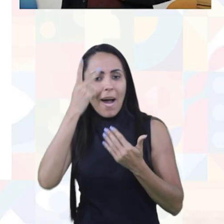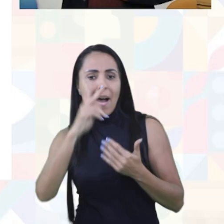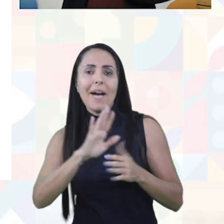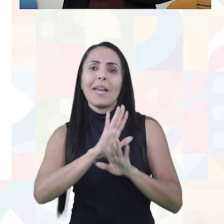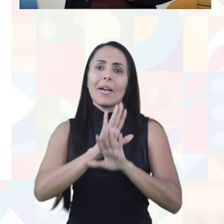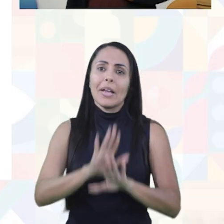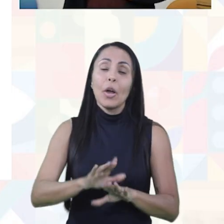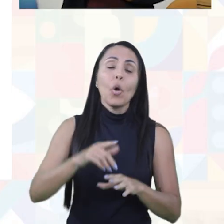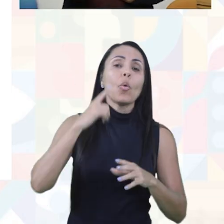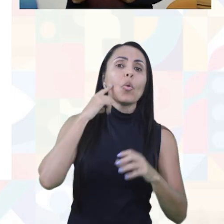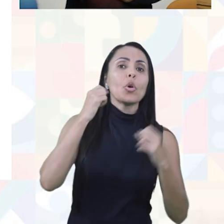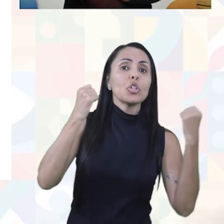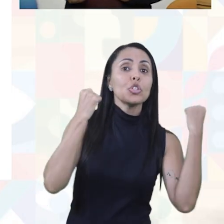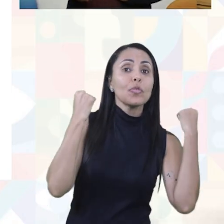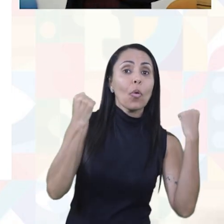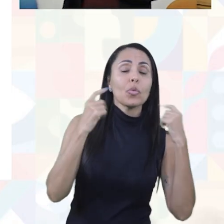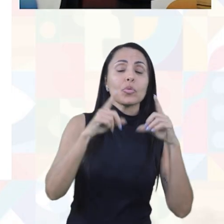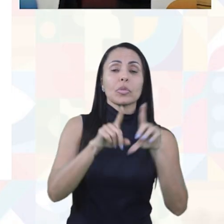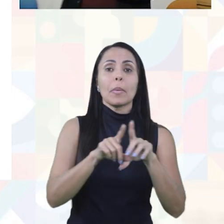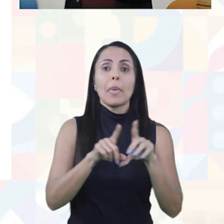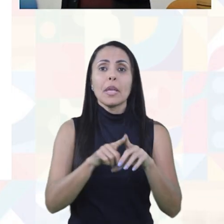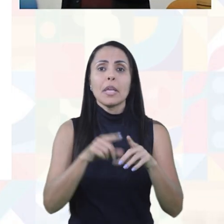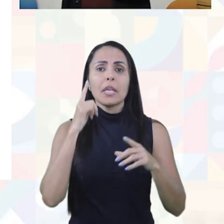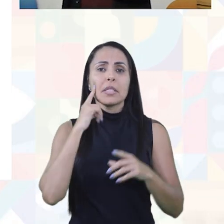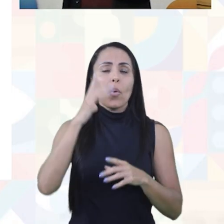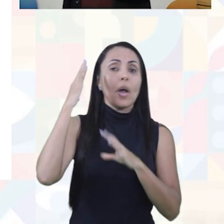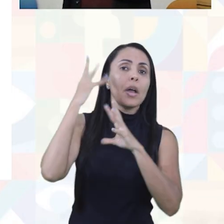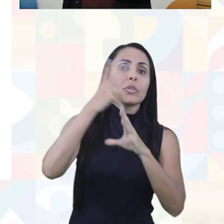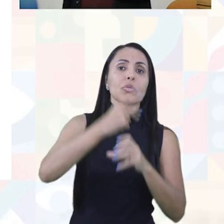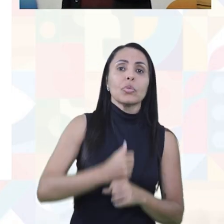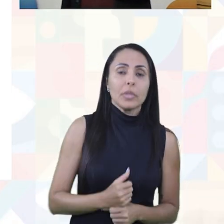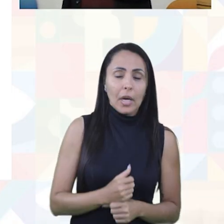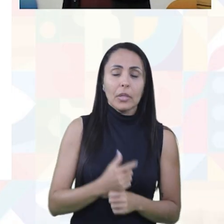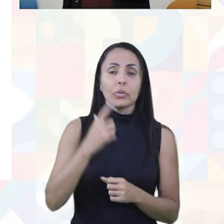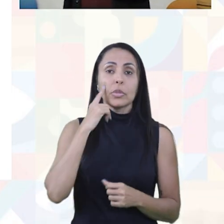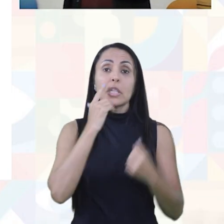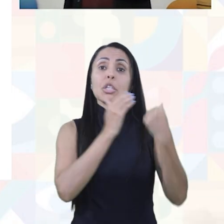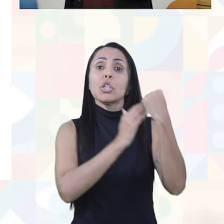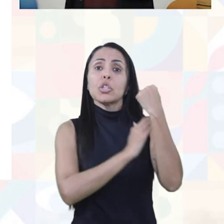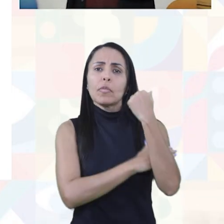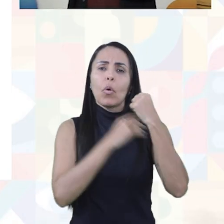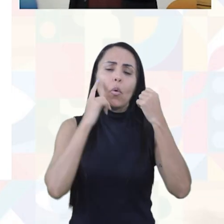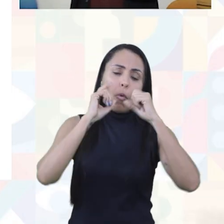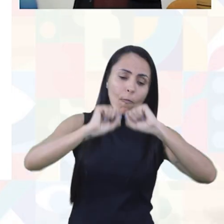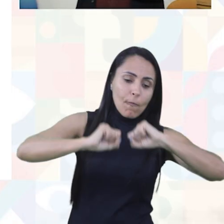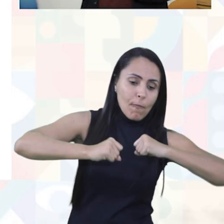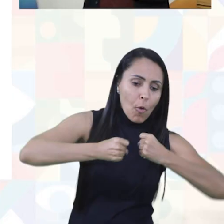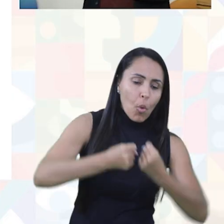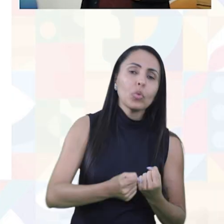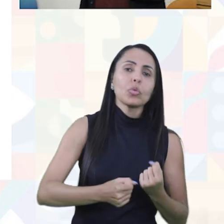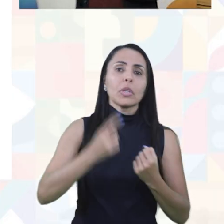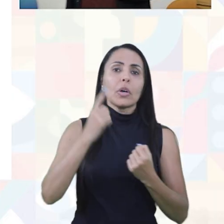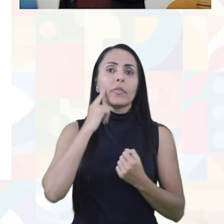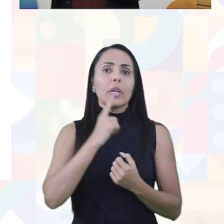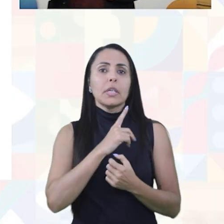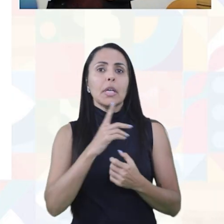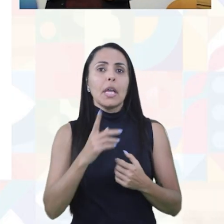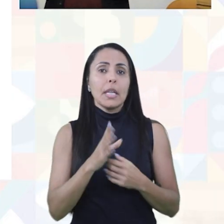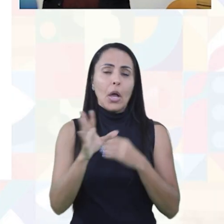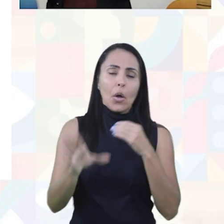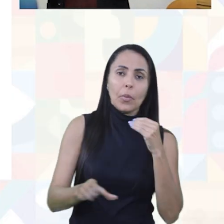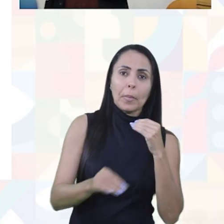esforço que a gente exerce em algo e aí o resultado desse esforço, ele volta como a compensação. Então o trabalho é